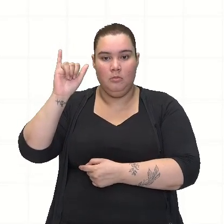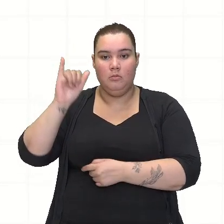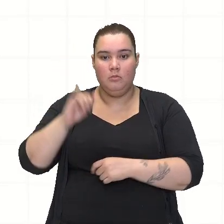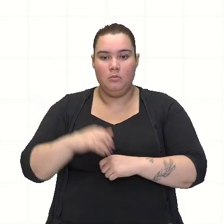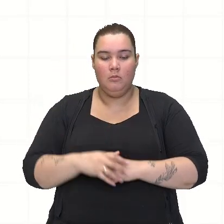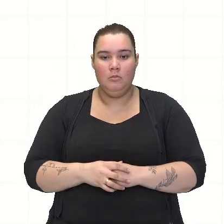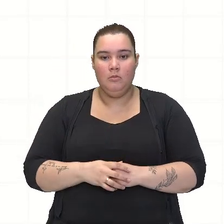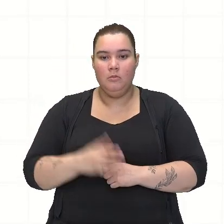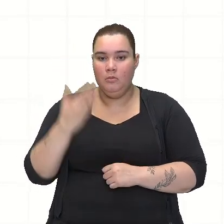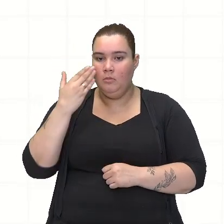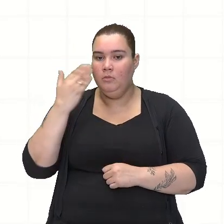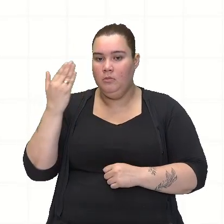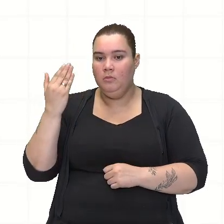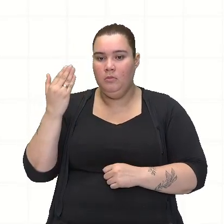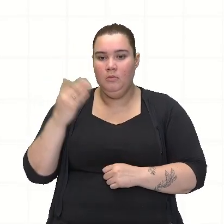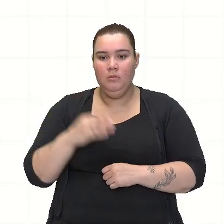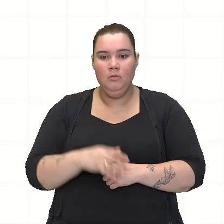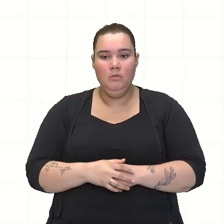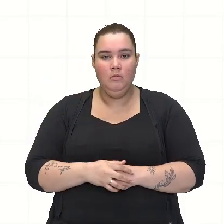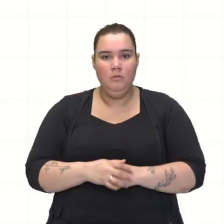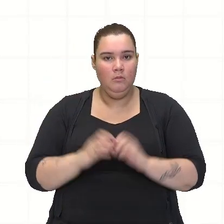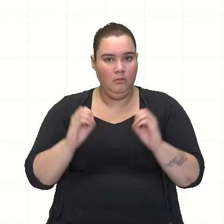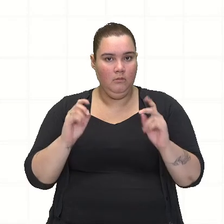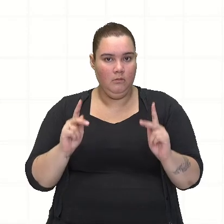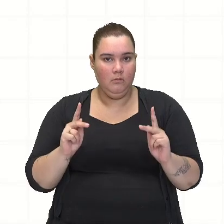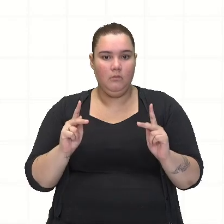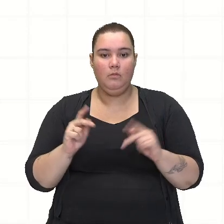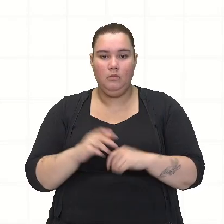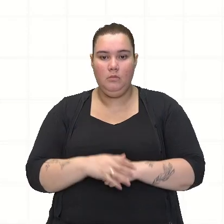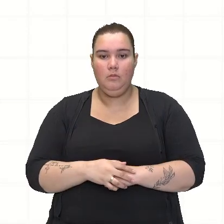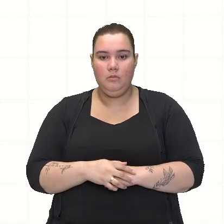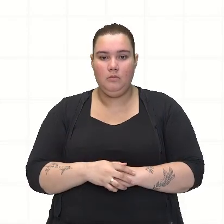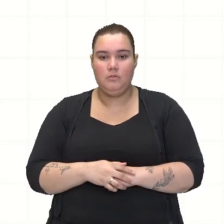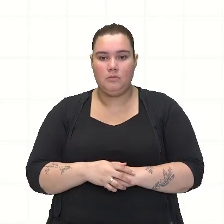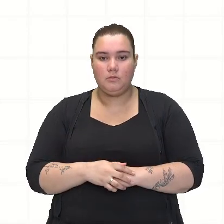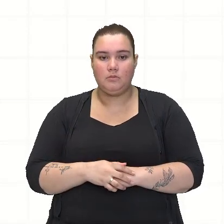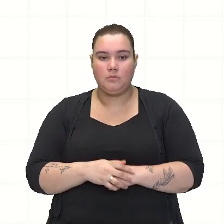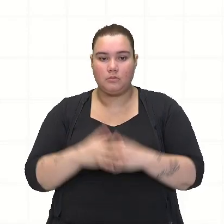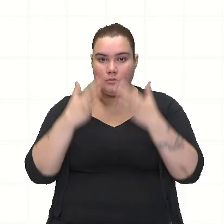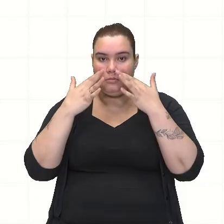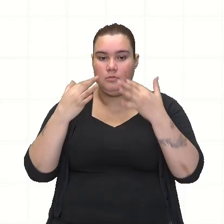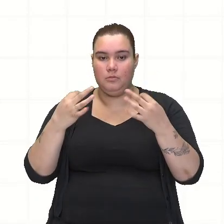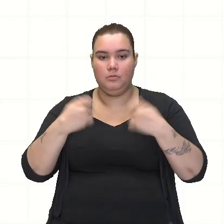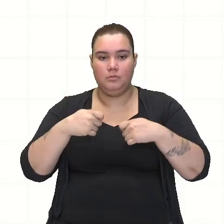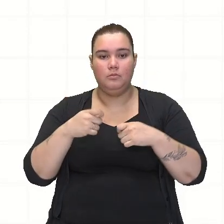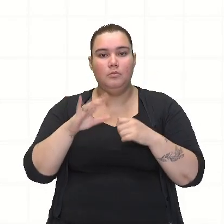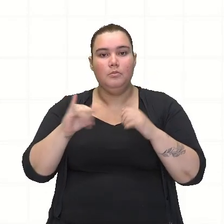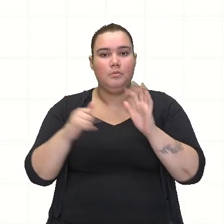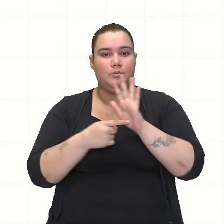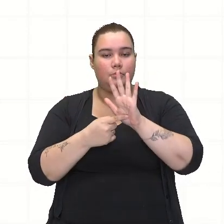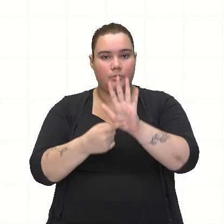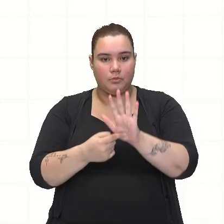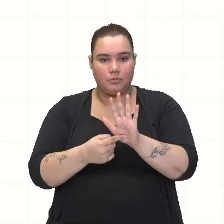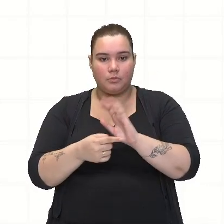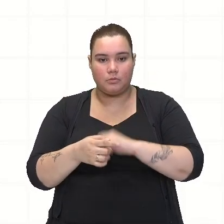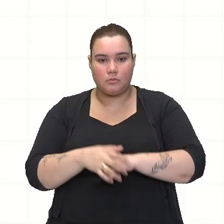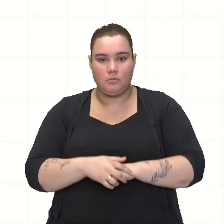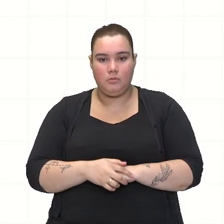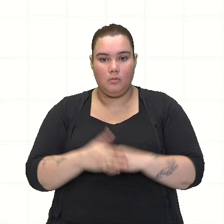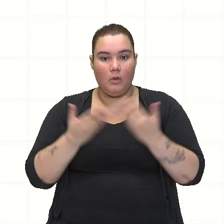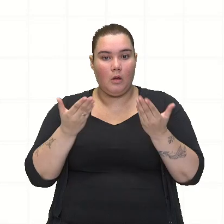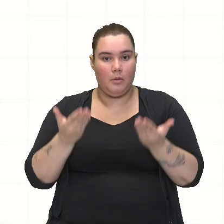eixo OY, beleza? Tem que estar atento a isso, porque isso vai te dar a localização, né?